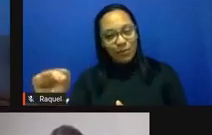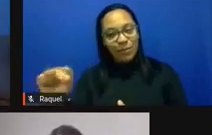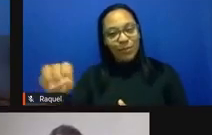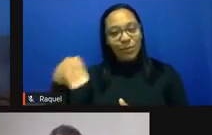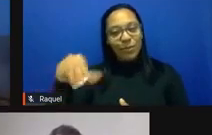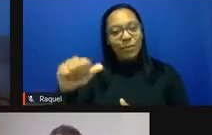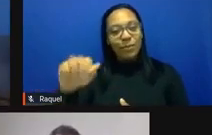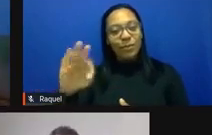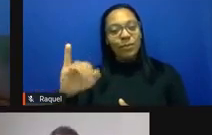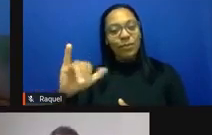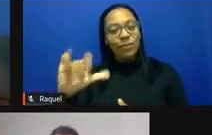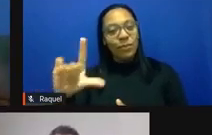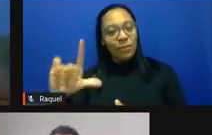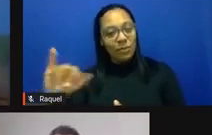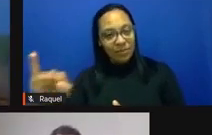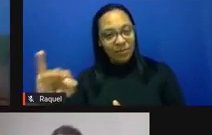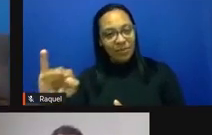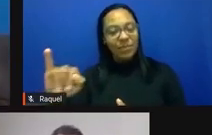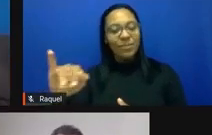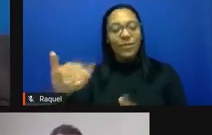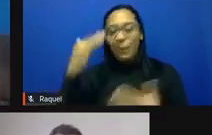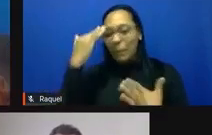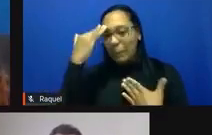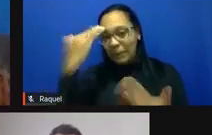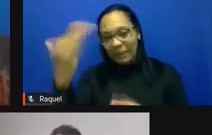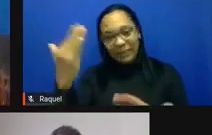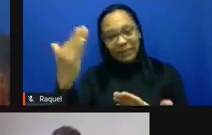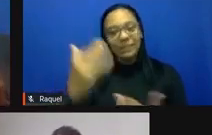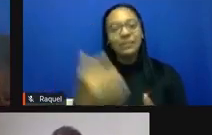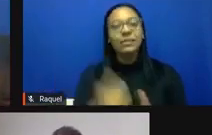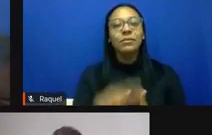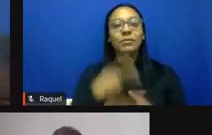Como eu comentava antes, entre nós,